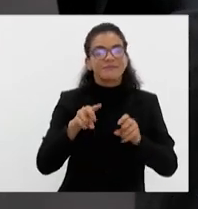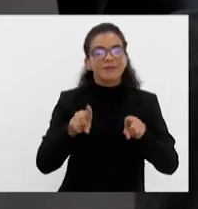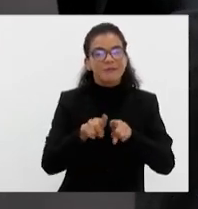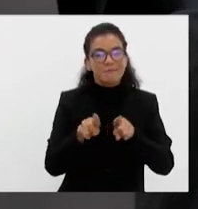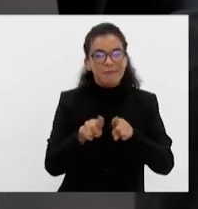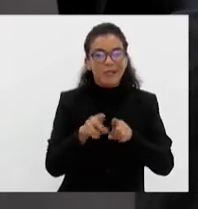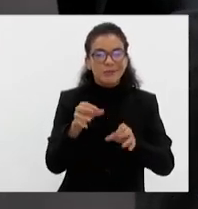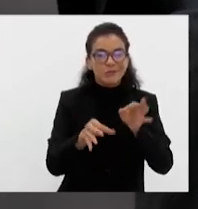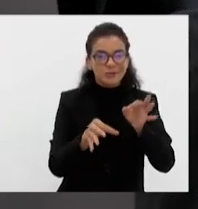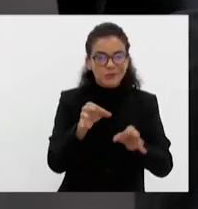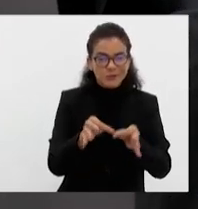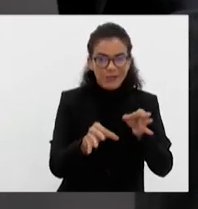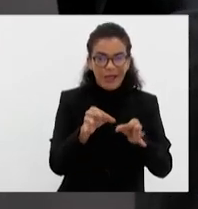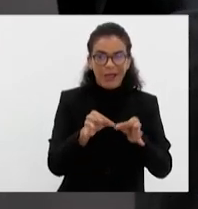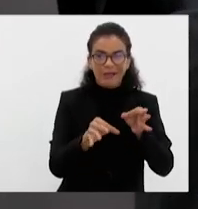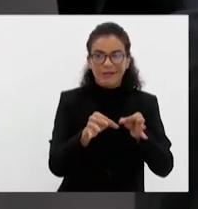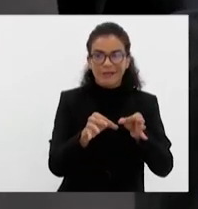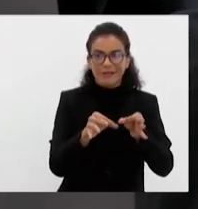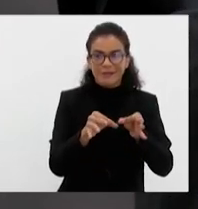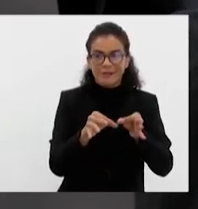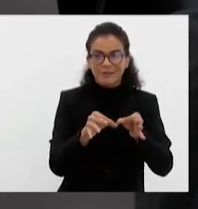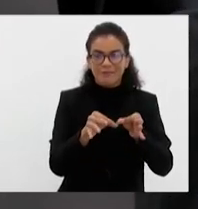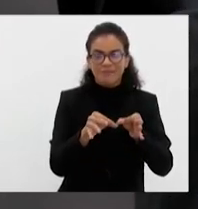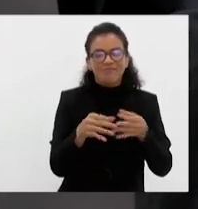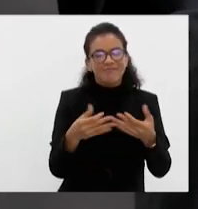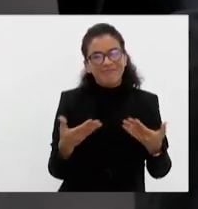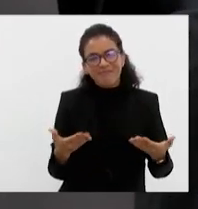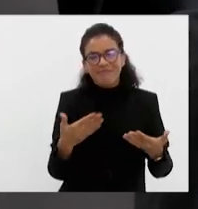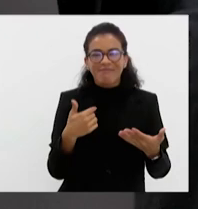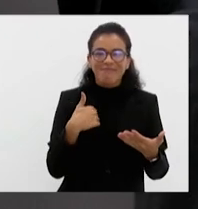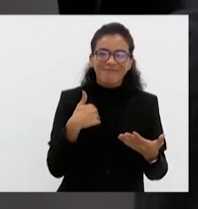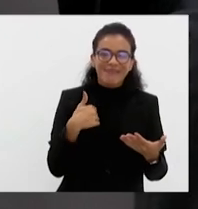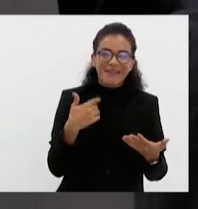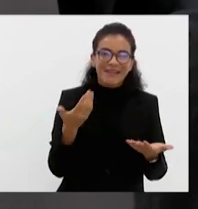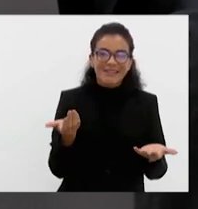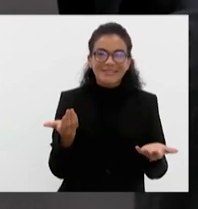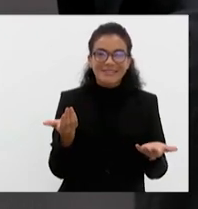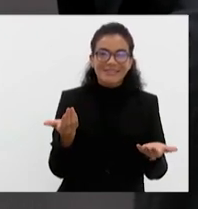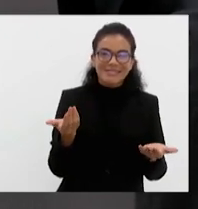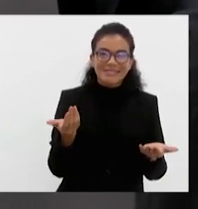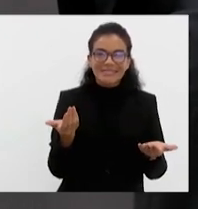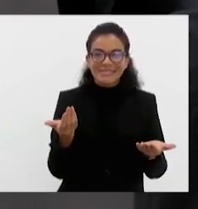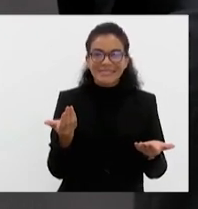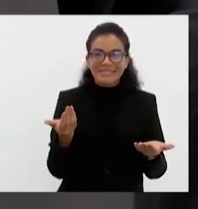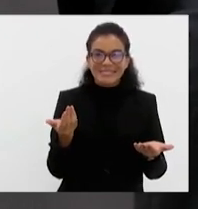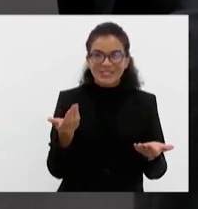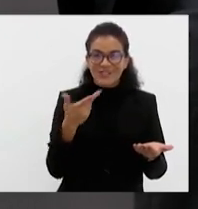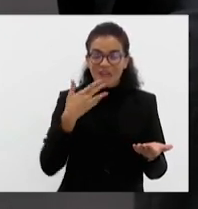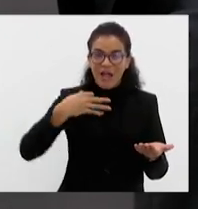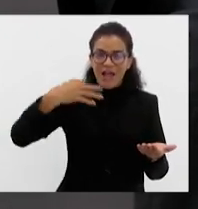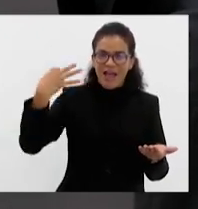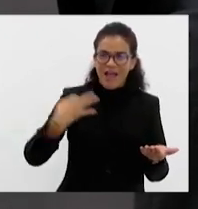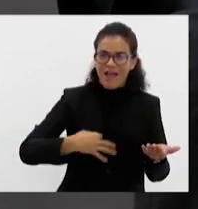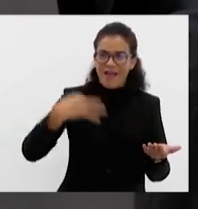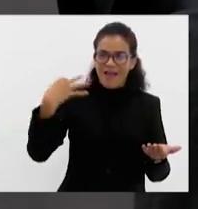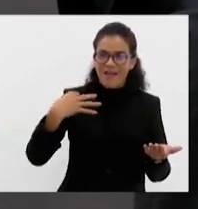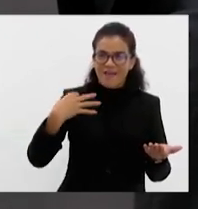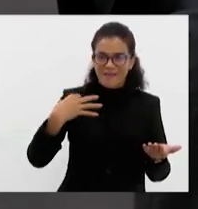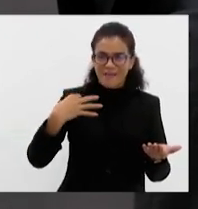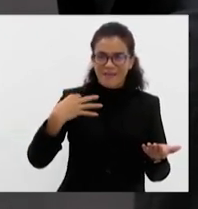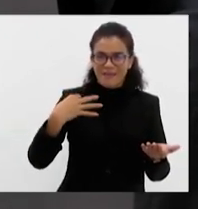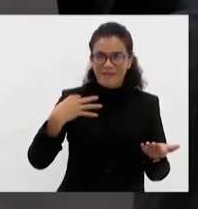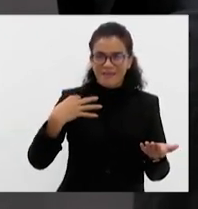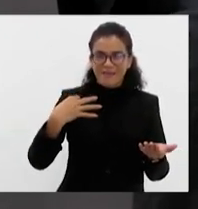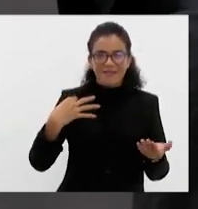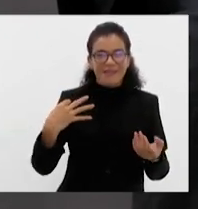transitadas em julgado. Então, eu só acho aqui, como o senhor está afirmando aqui, o senhor